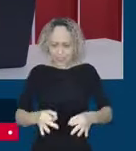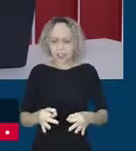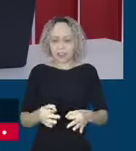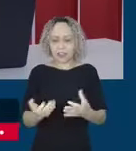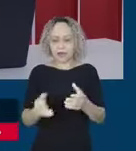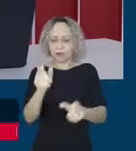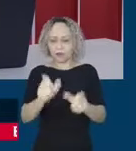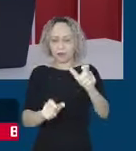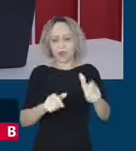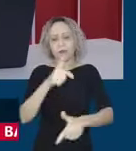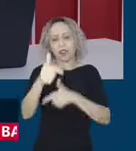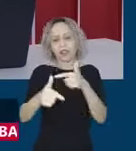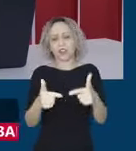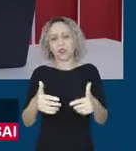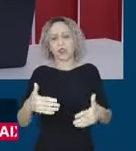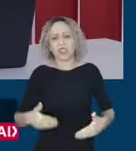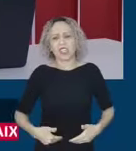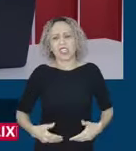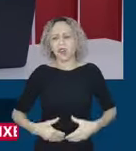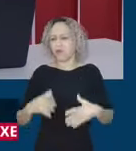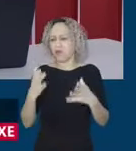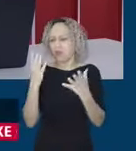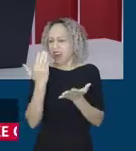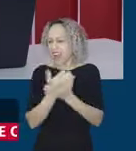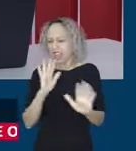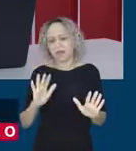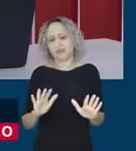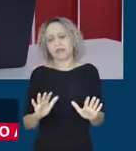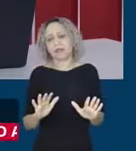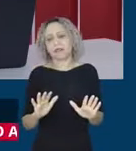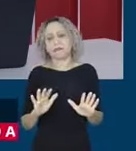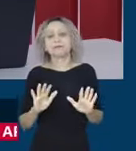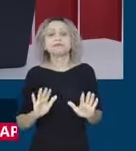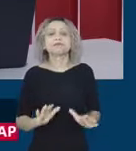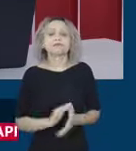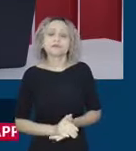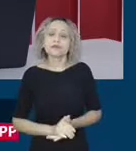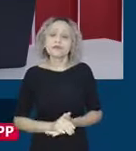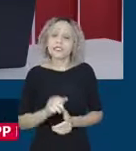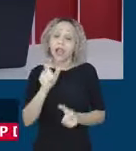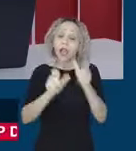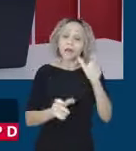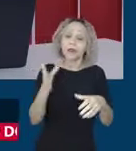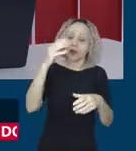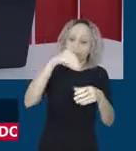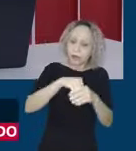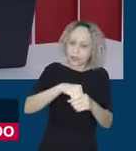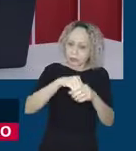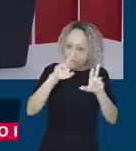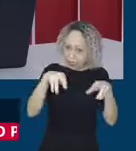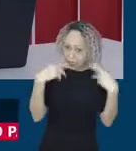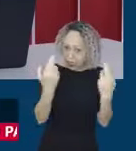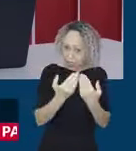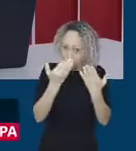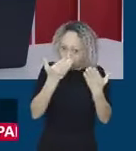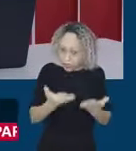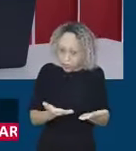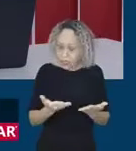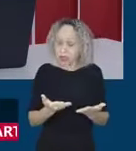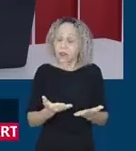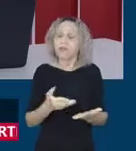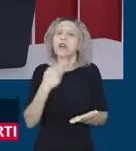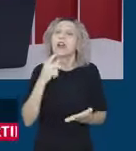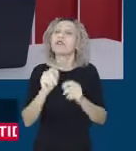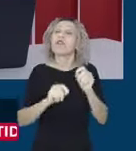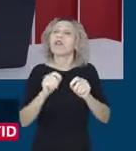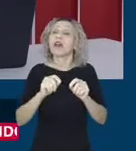desse ciclo, né, senador, sobre a fome, os participantes chamaram atenção justamente para o crescimento dos índices de segurança alimentar e destacaram